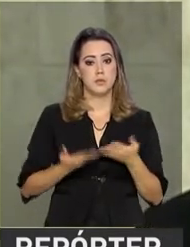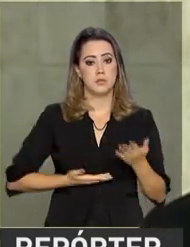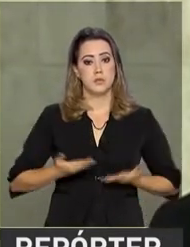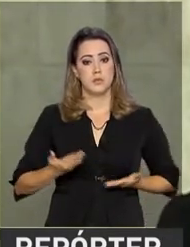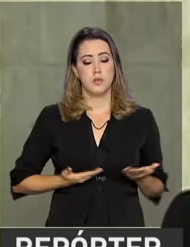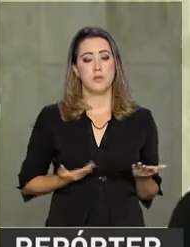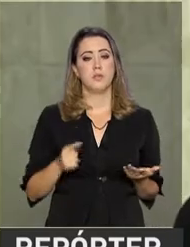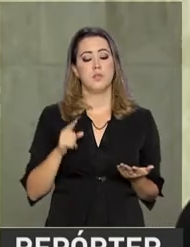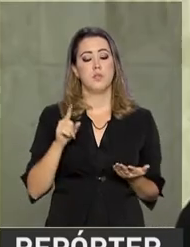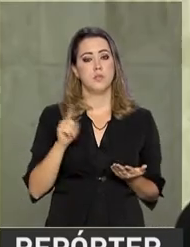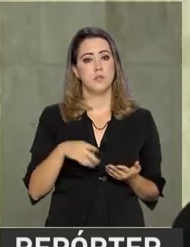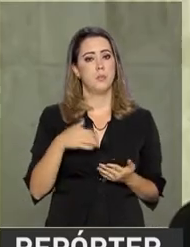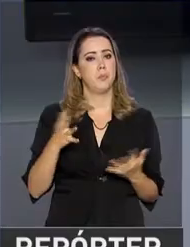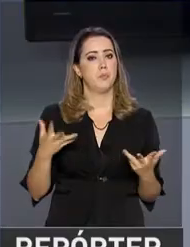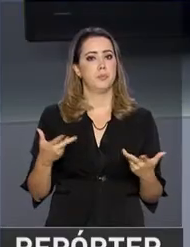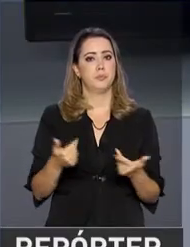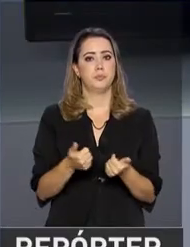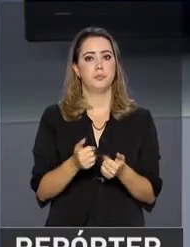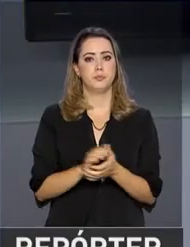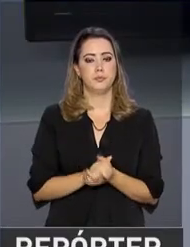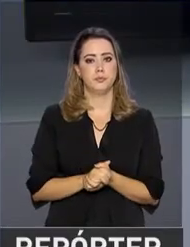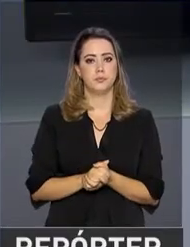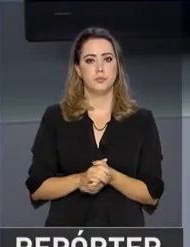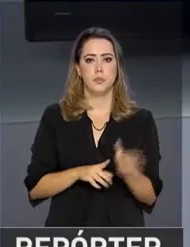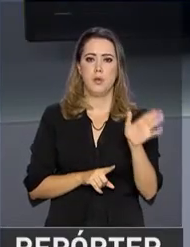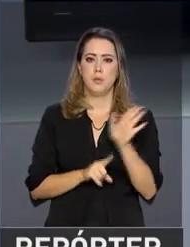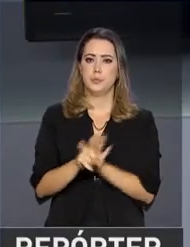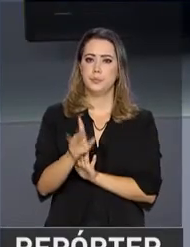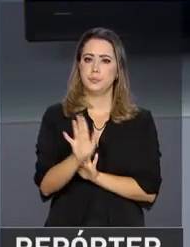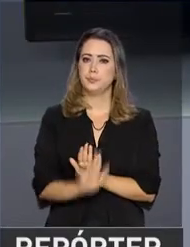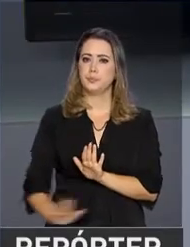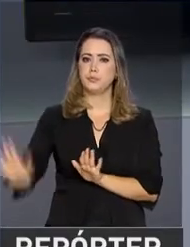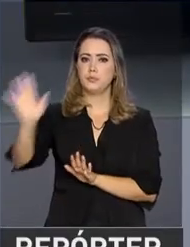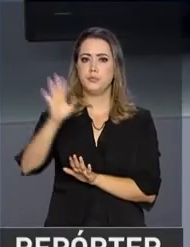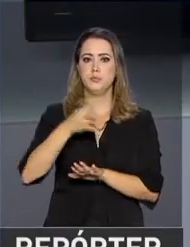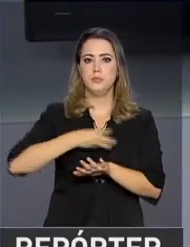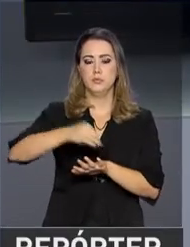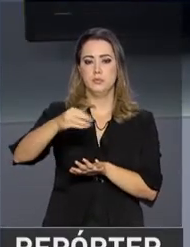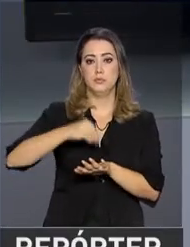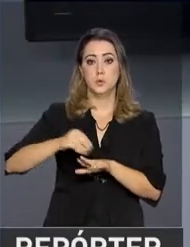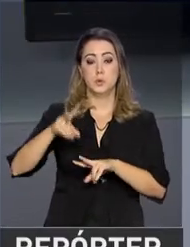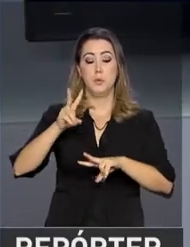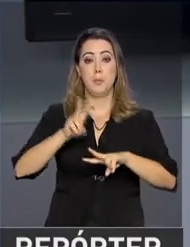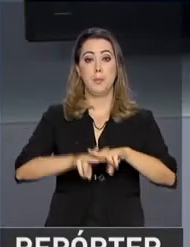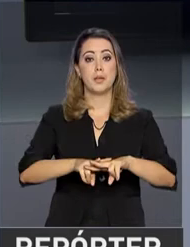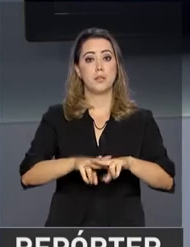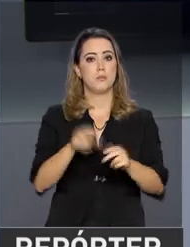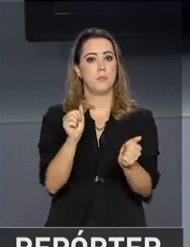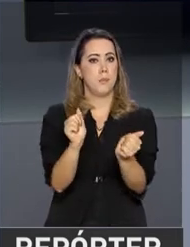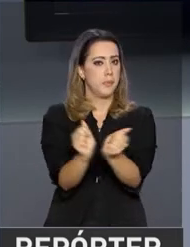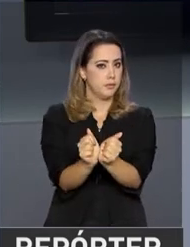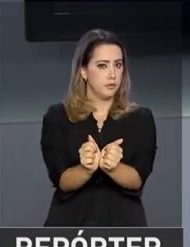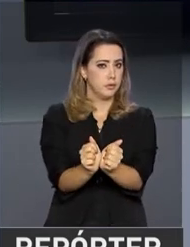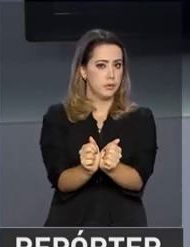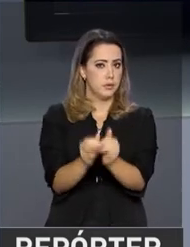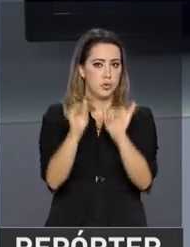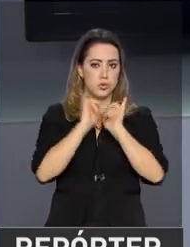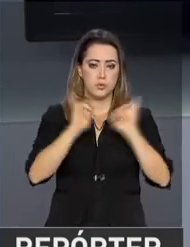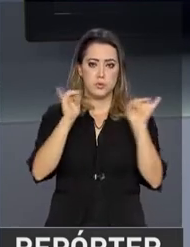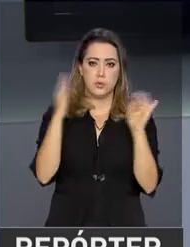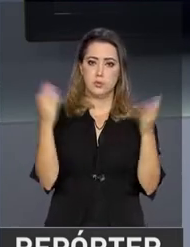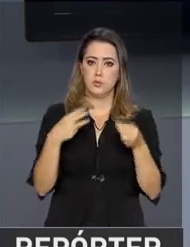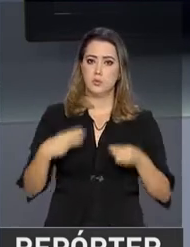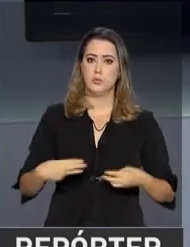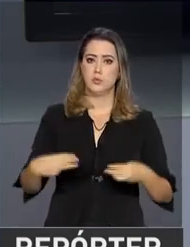serviço de uma maneira mais eficiente. O Levantamento Nacional de Informações Penitenciárias, divulgado hoje pelo Ministério